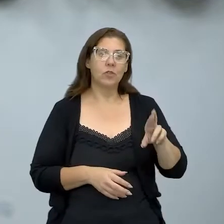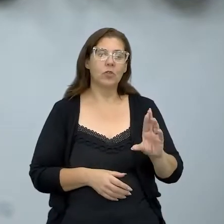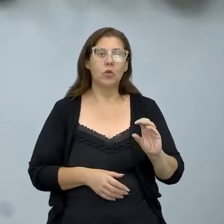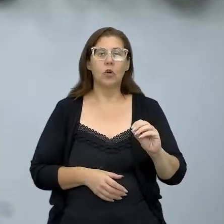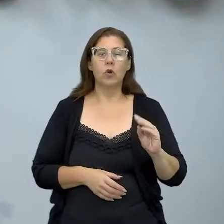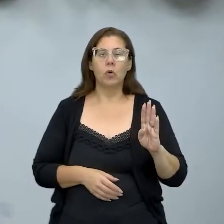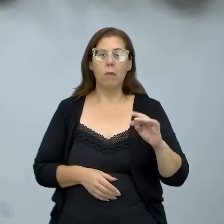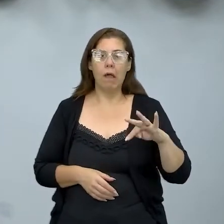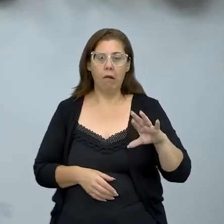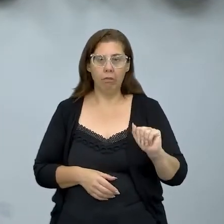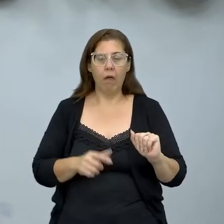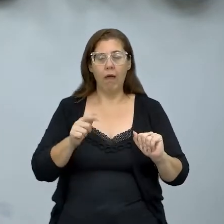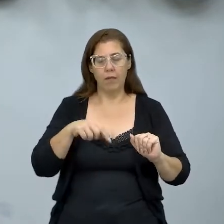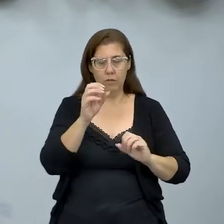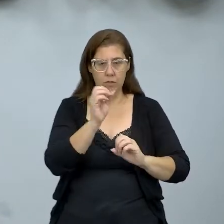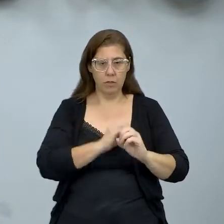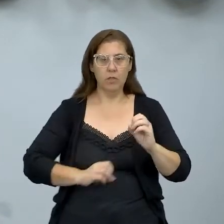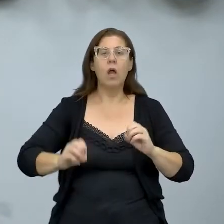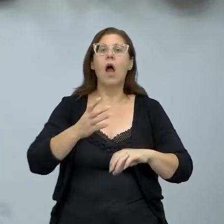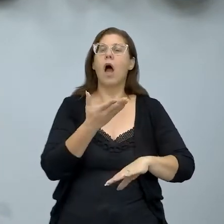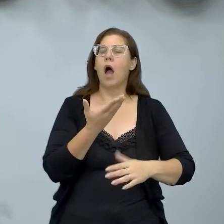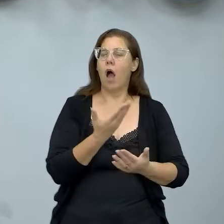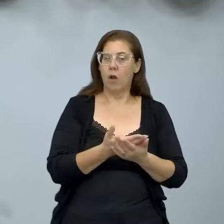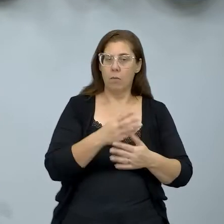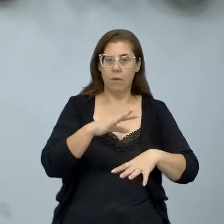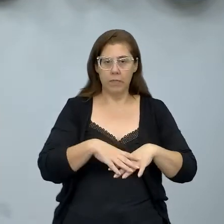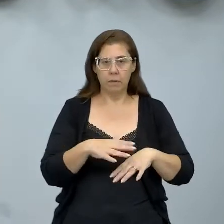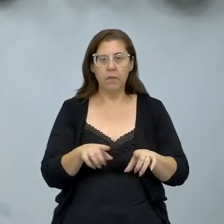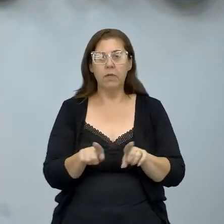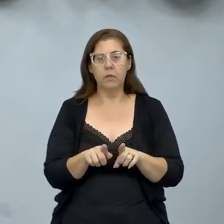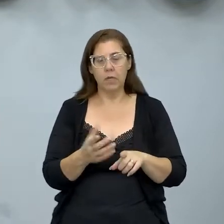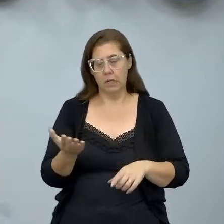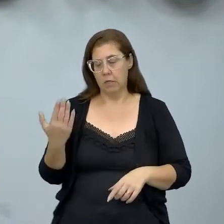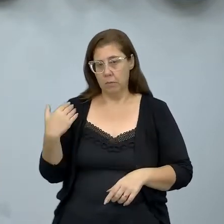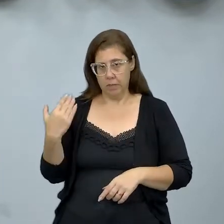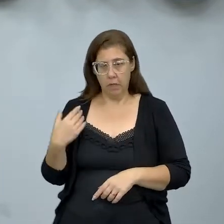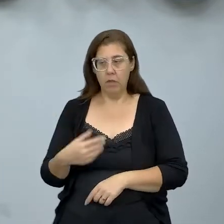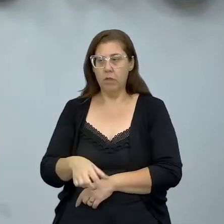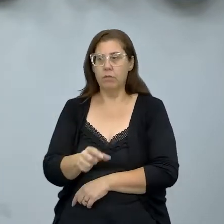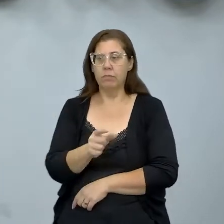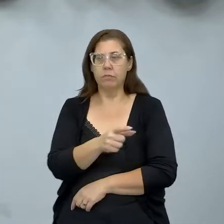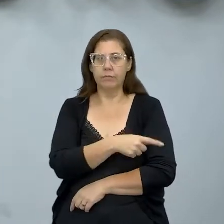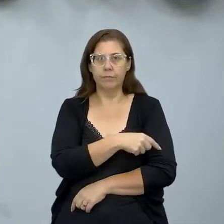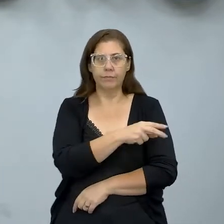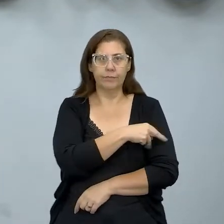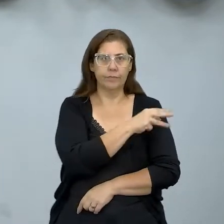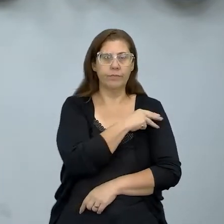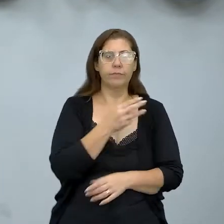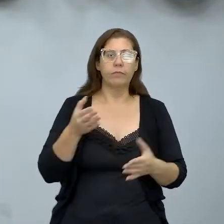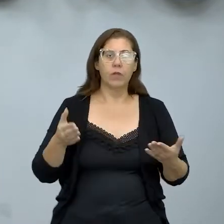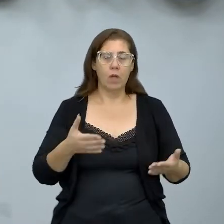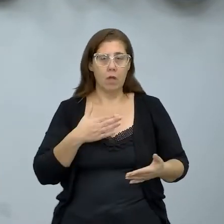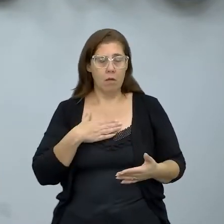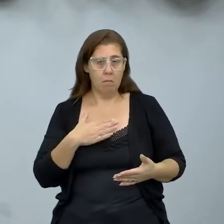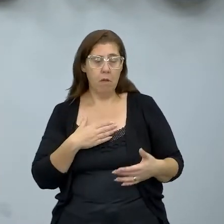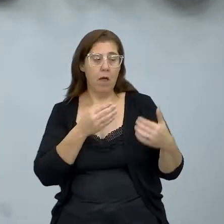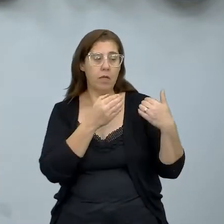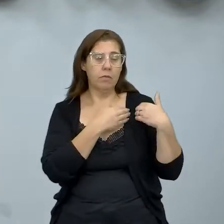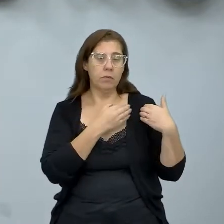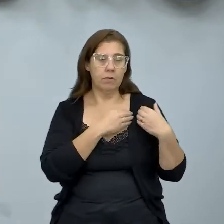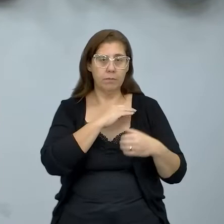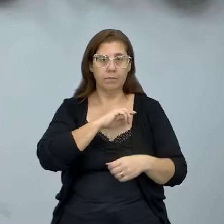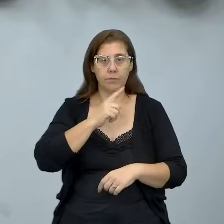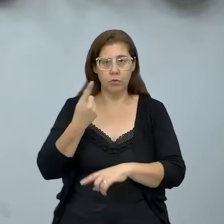aqui do Centro de Mídias, e eu dou muitas aulas de matemática. Ano passado eu dava muita aula para o ensino médio, e agora eu estou com aprofundamento meu papel no desenvolvimento